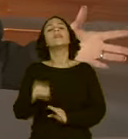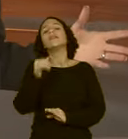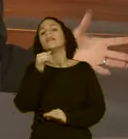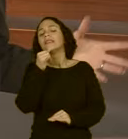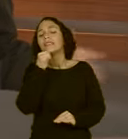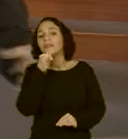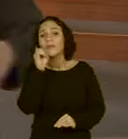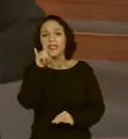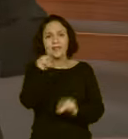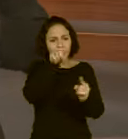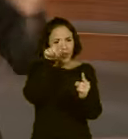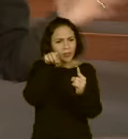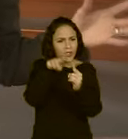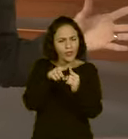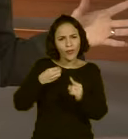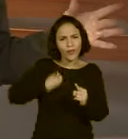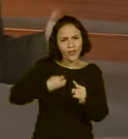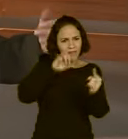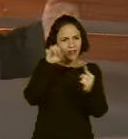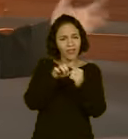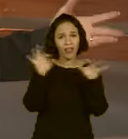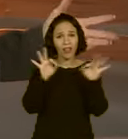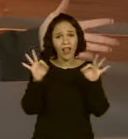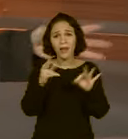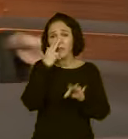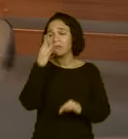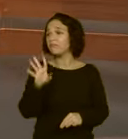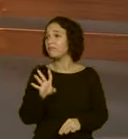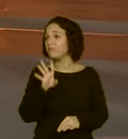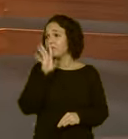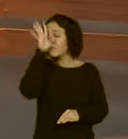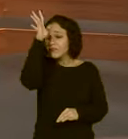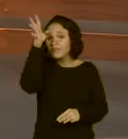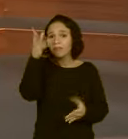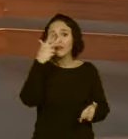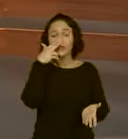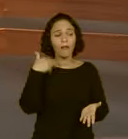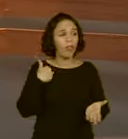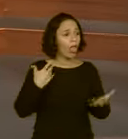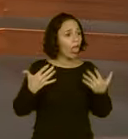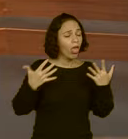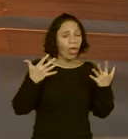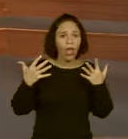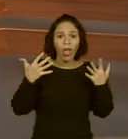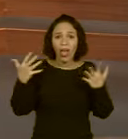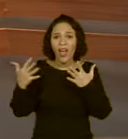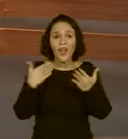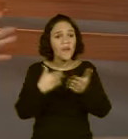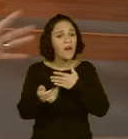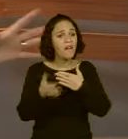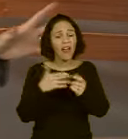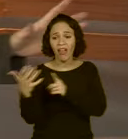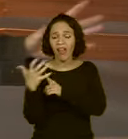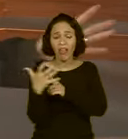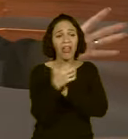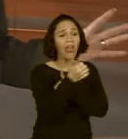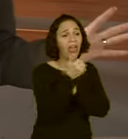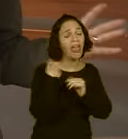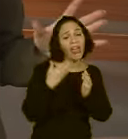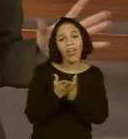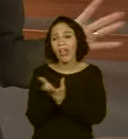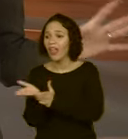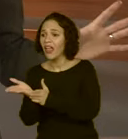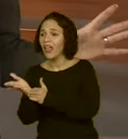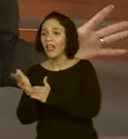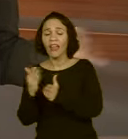quer chegar, você fica à mercê, fica vulnerável, né? E fica muito,